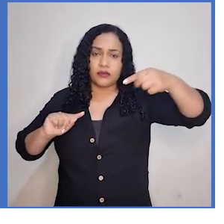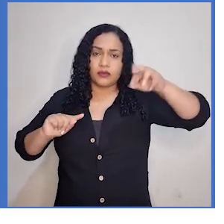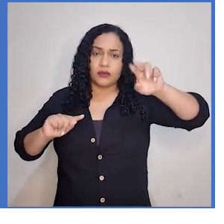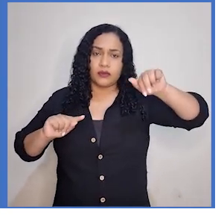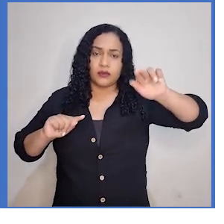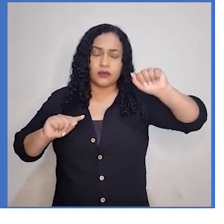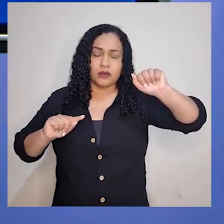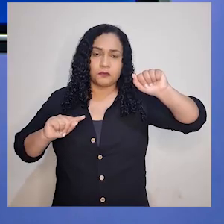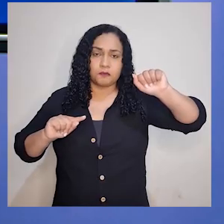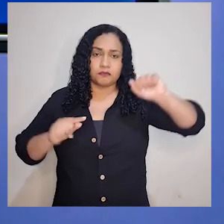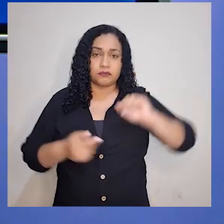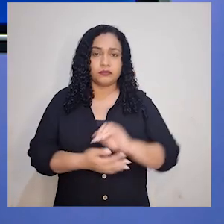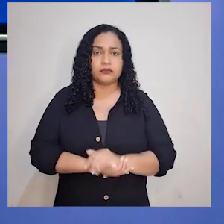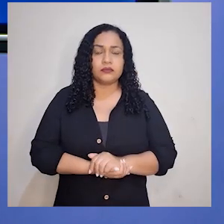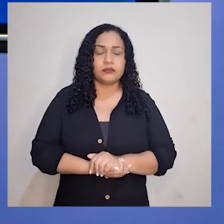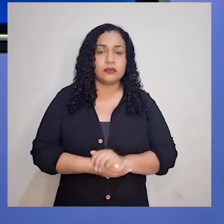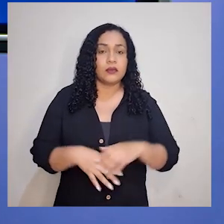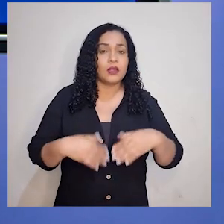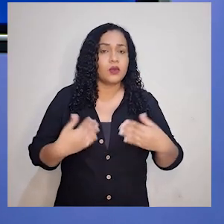de RNA.